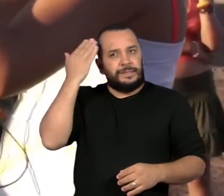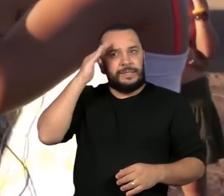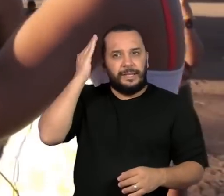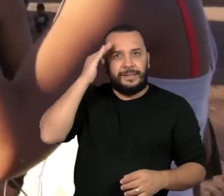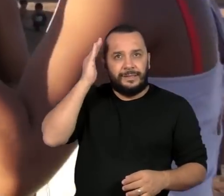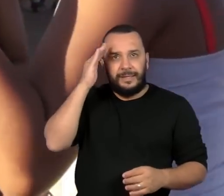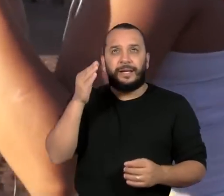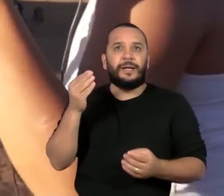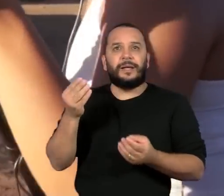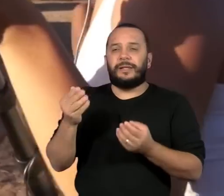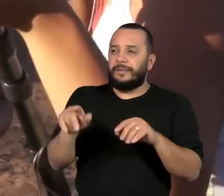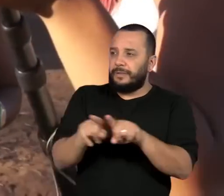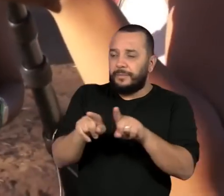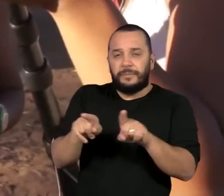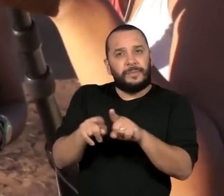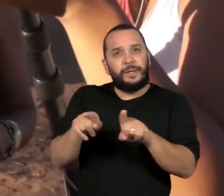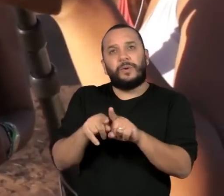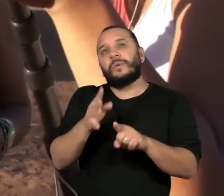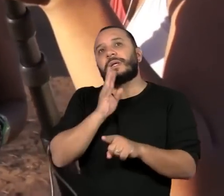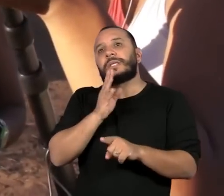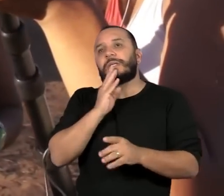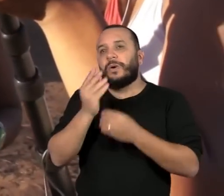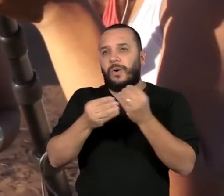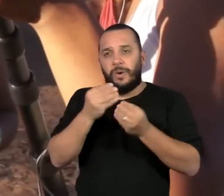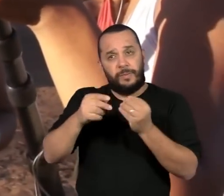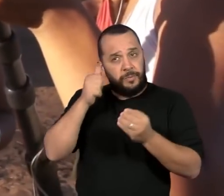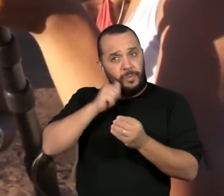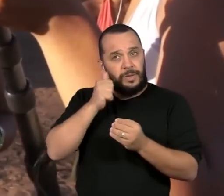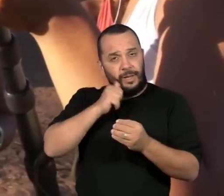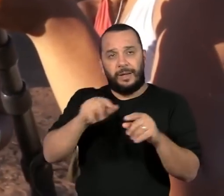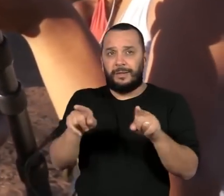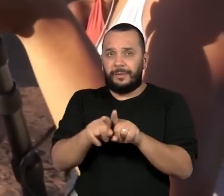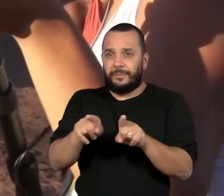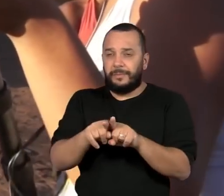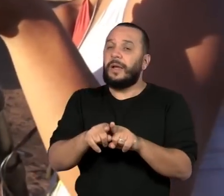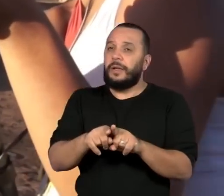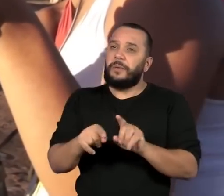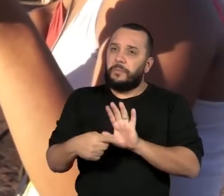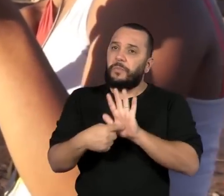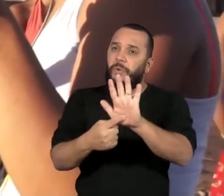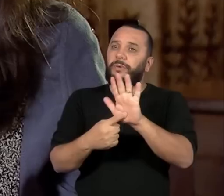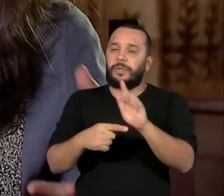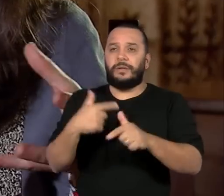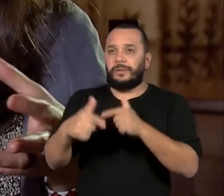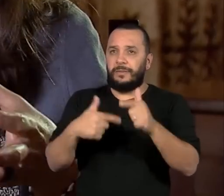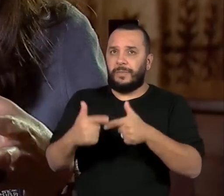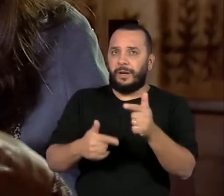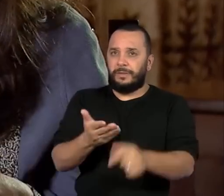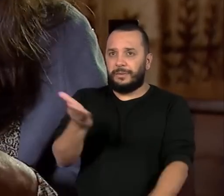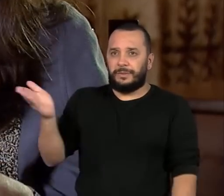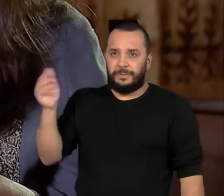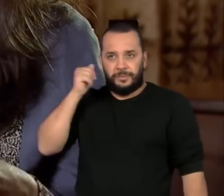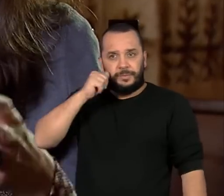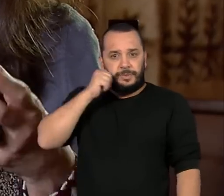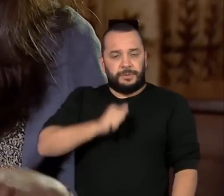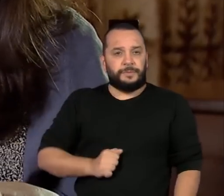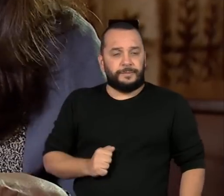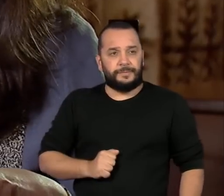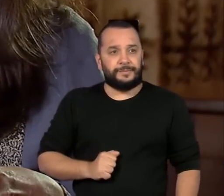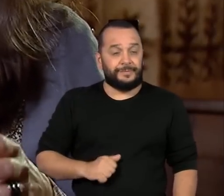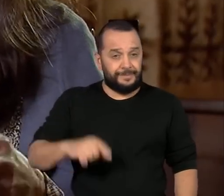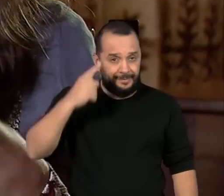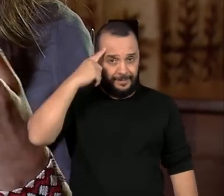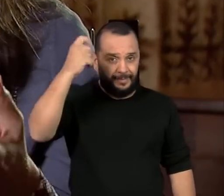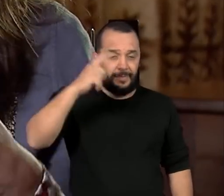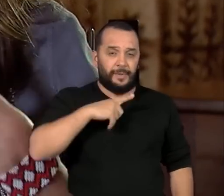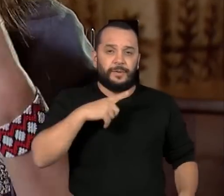sobre essas mulheres, de poder visibilizar mesmo, né, o trabalho dessas mulheres. A ideia de constituir um